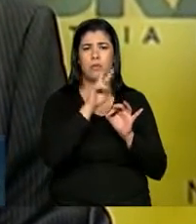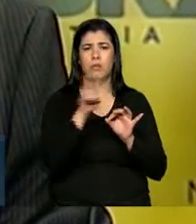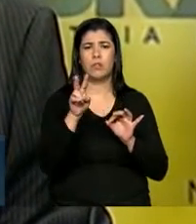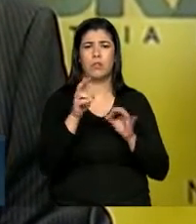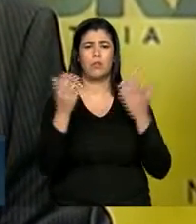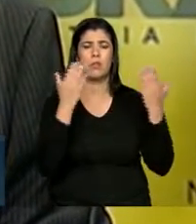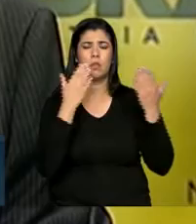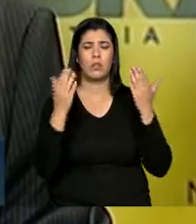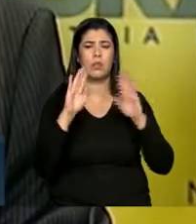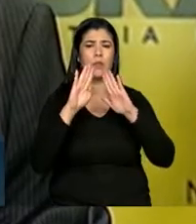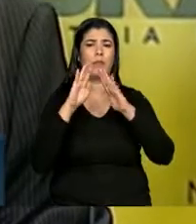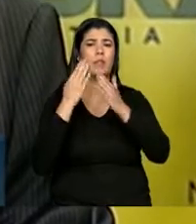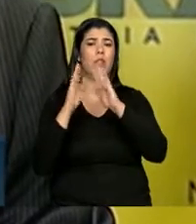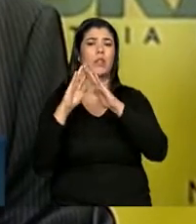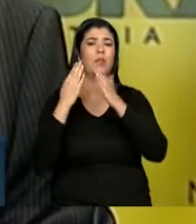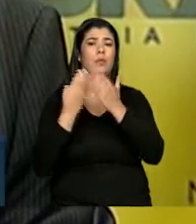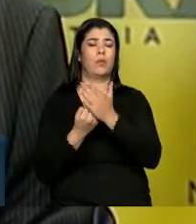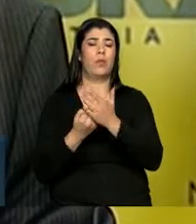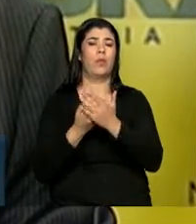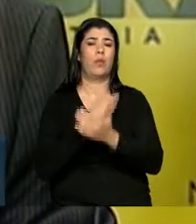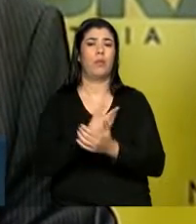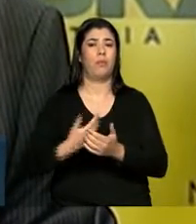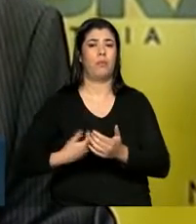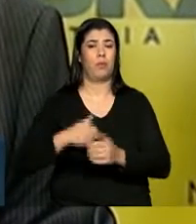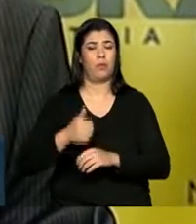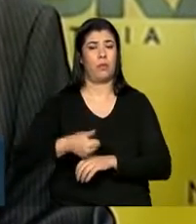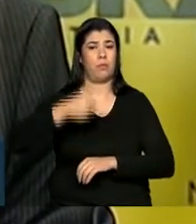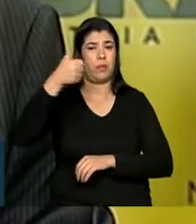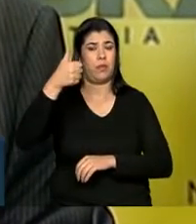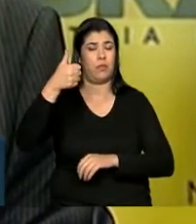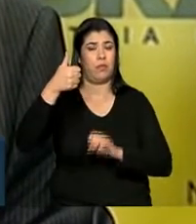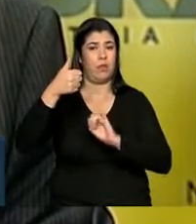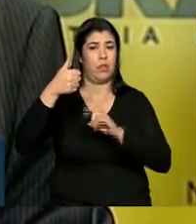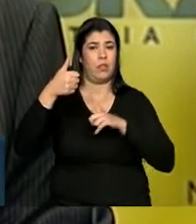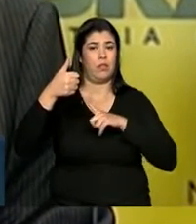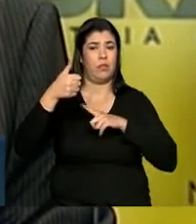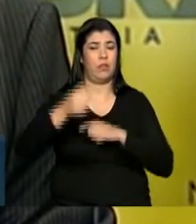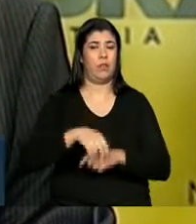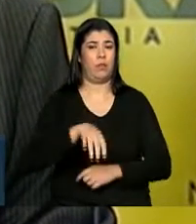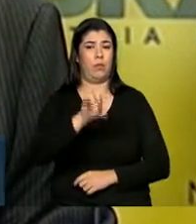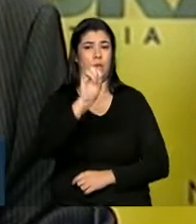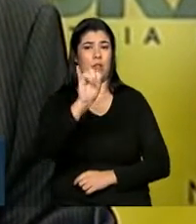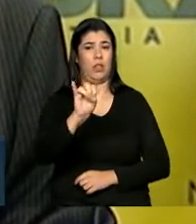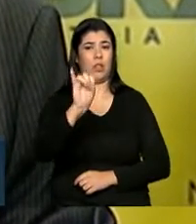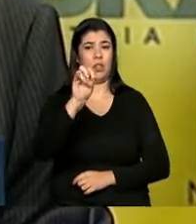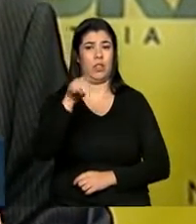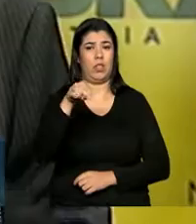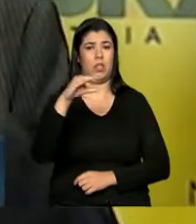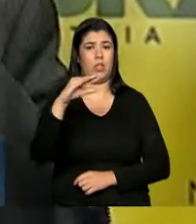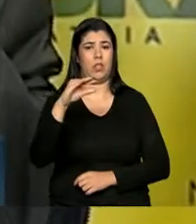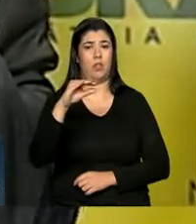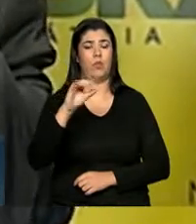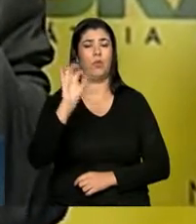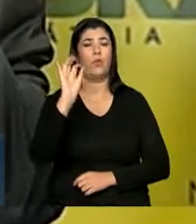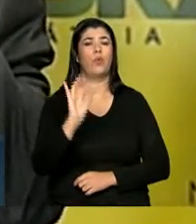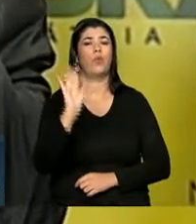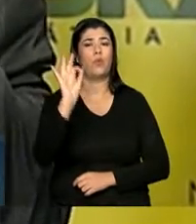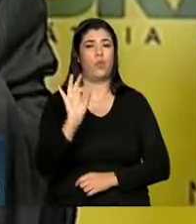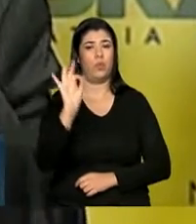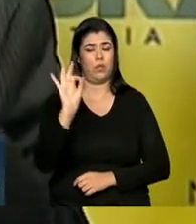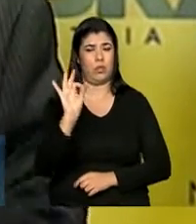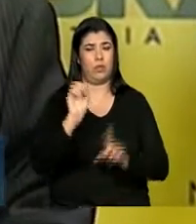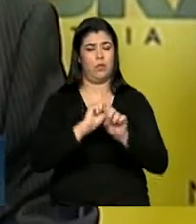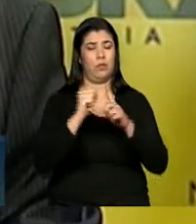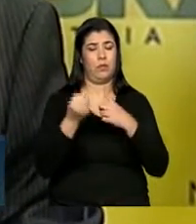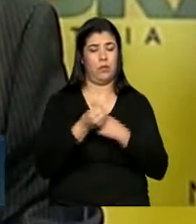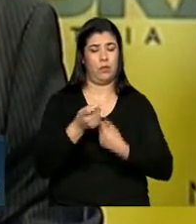escolas públicas melhores e, de fato, se não considerar o INSEE, o socioeconômico, se eu bem me